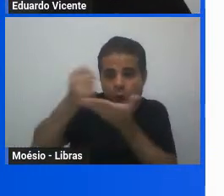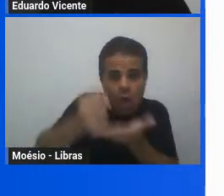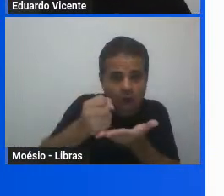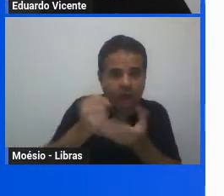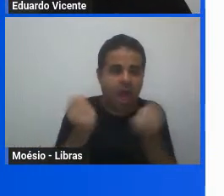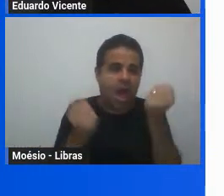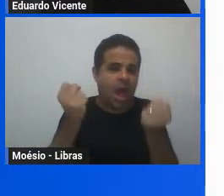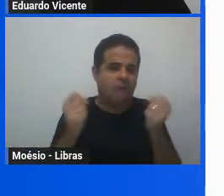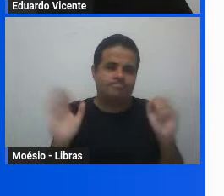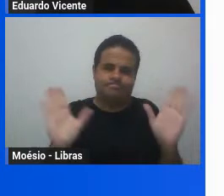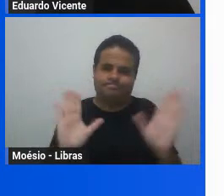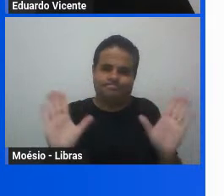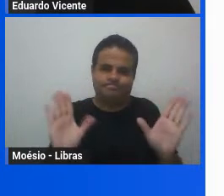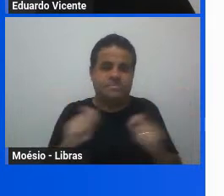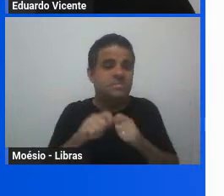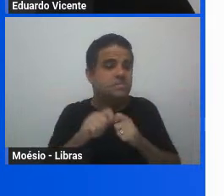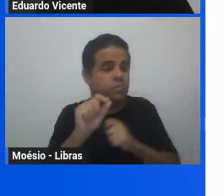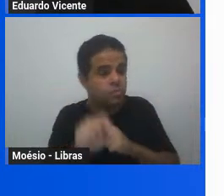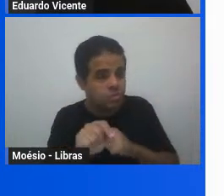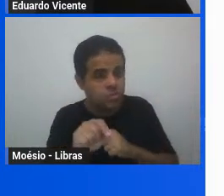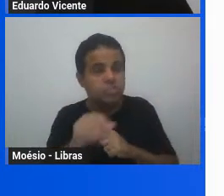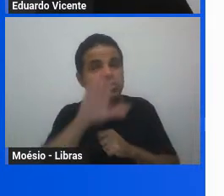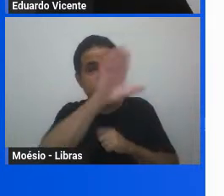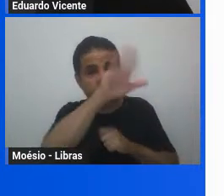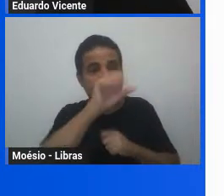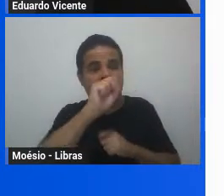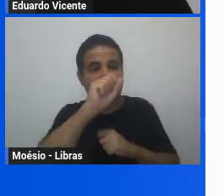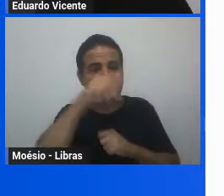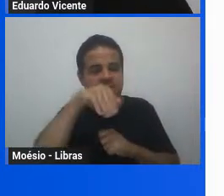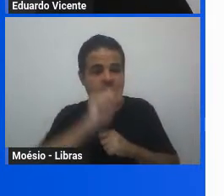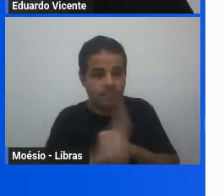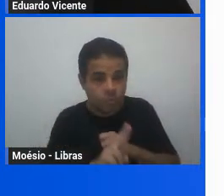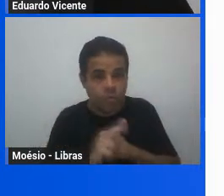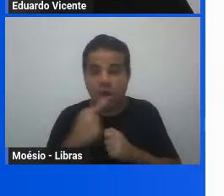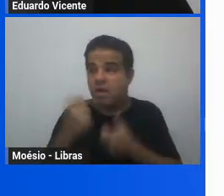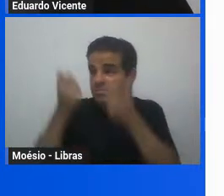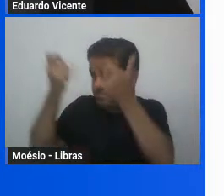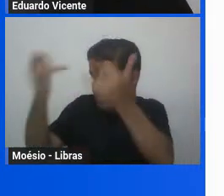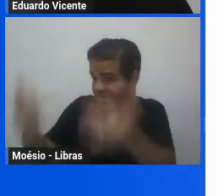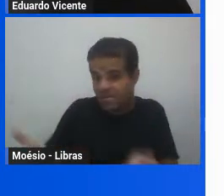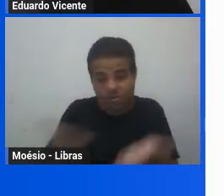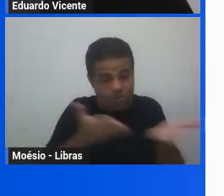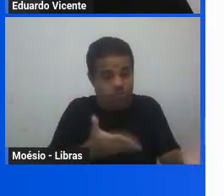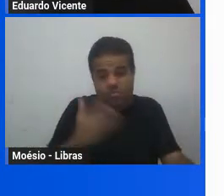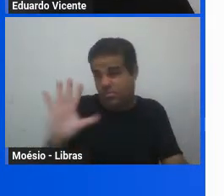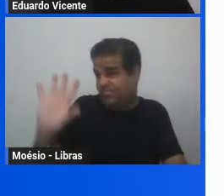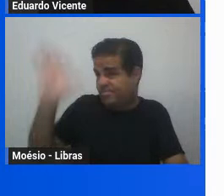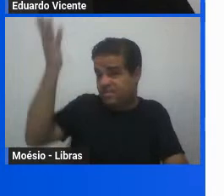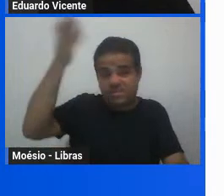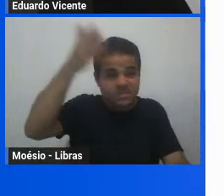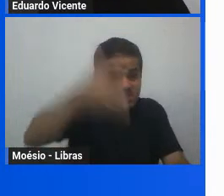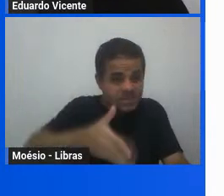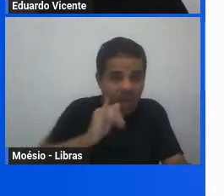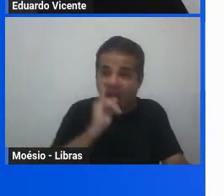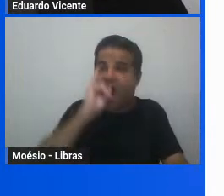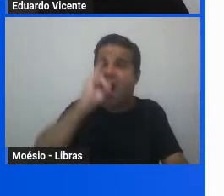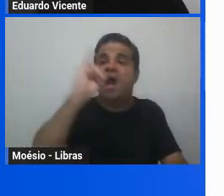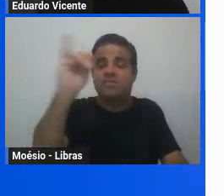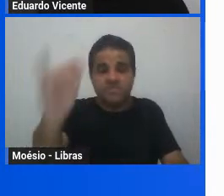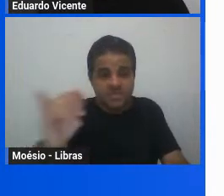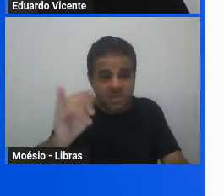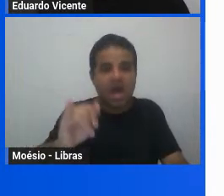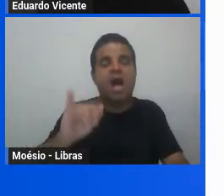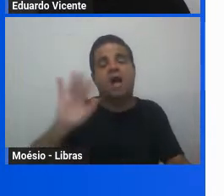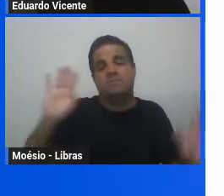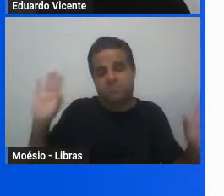Né? Eu tenho que fazer o quê? Eu tenho que chamar o SAMU e dizer o que está acontecendo. Assim, eles vão